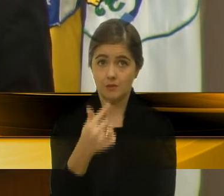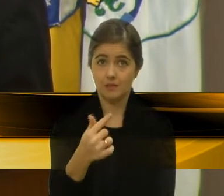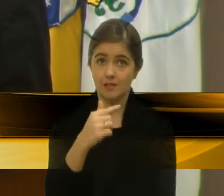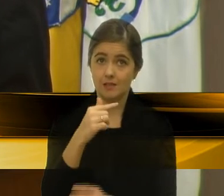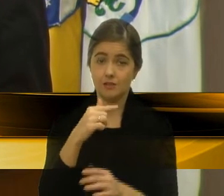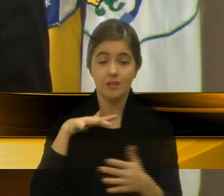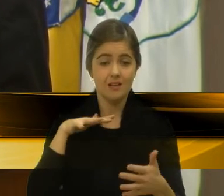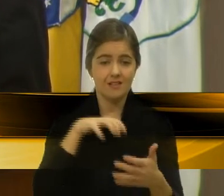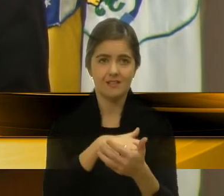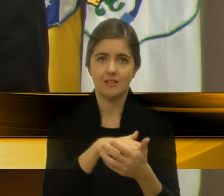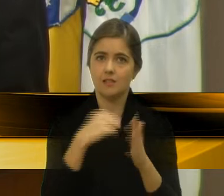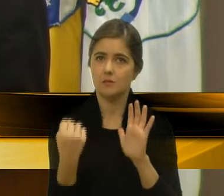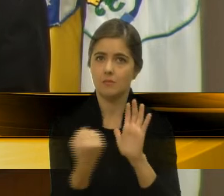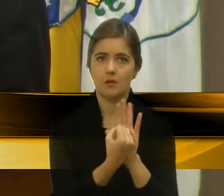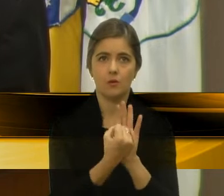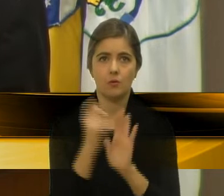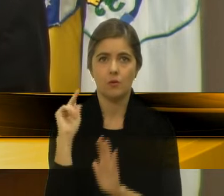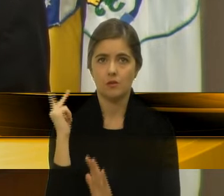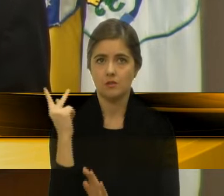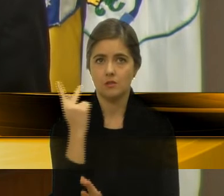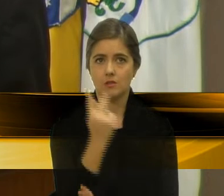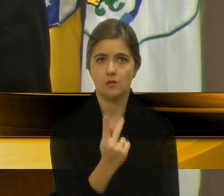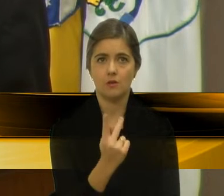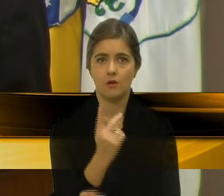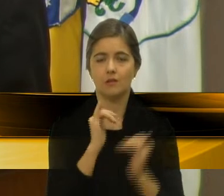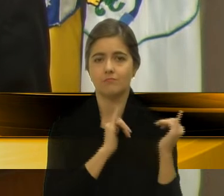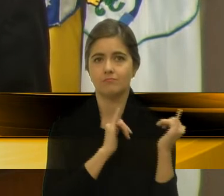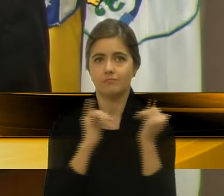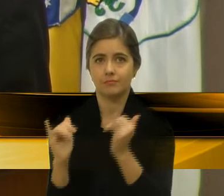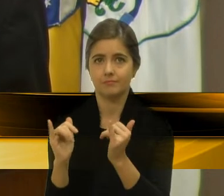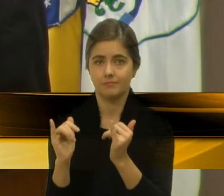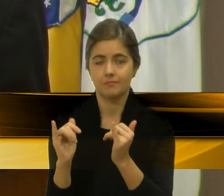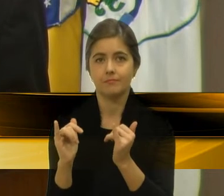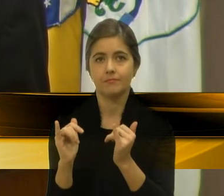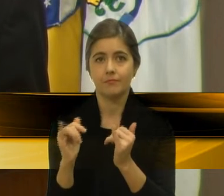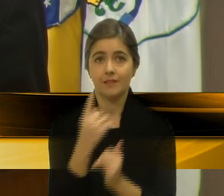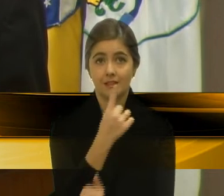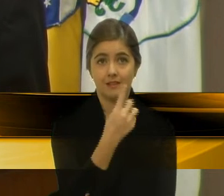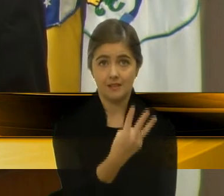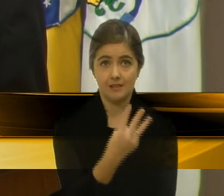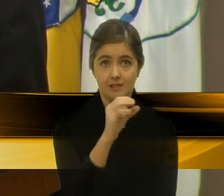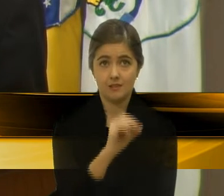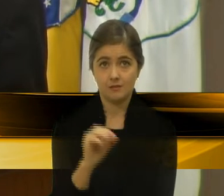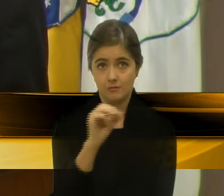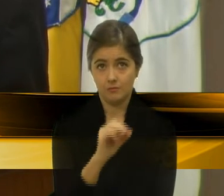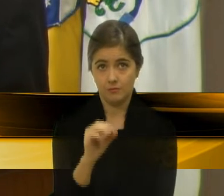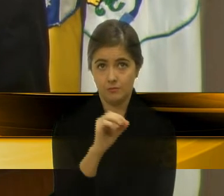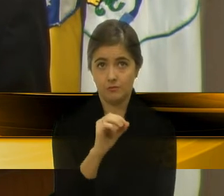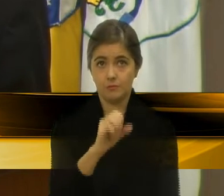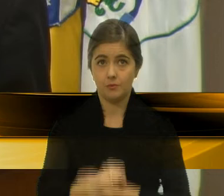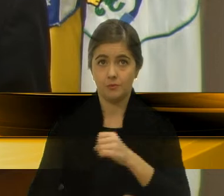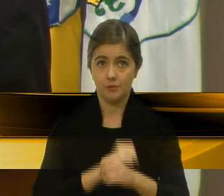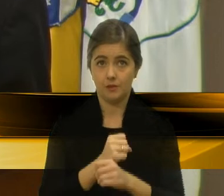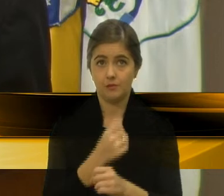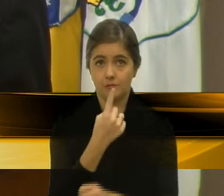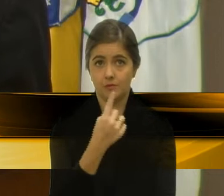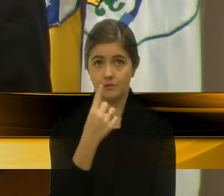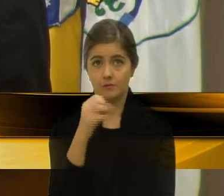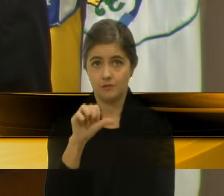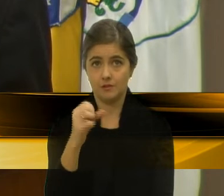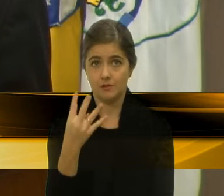marcou então a história do transporte coletivo de Santa Lúcia. Foi em 13 de outubro daquele ano, quando o